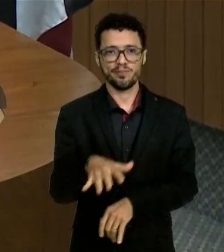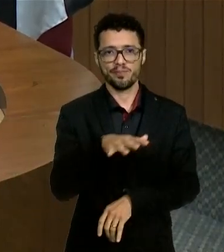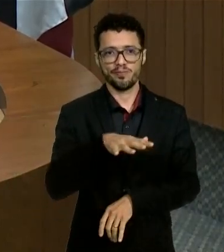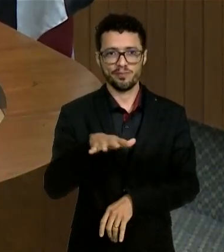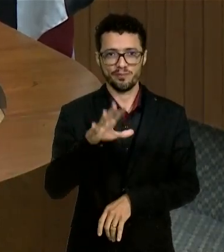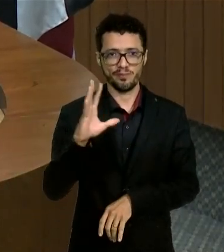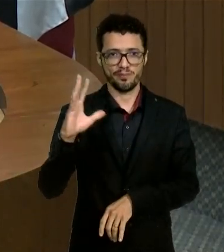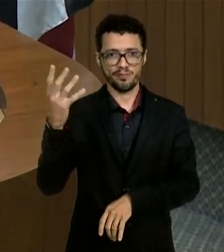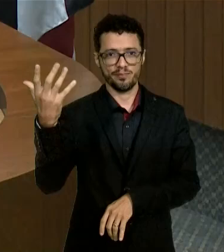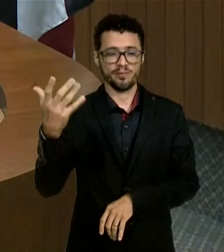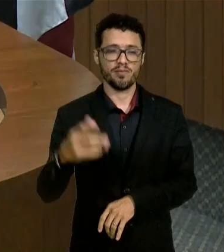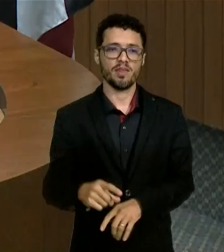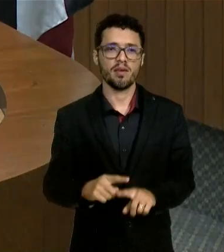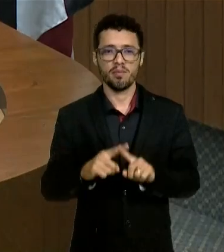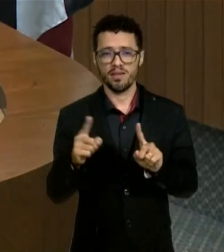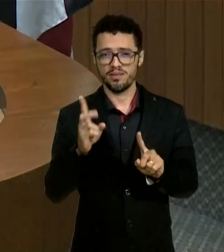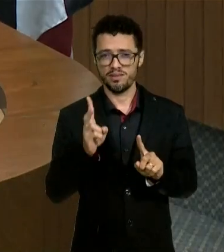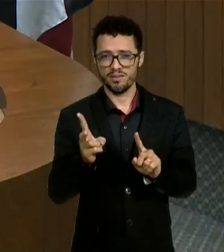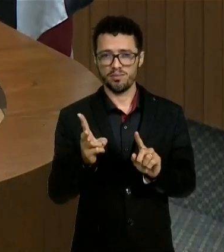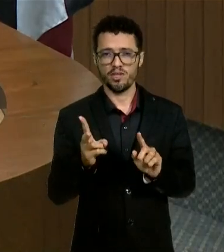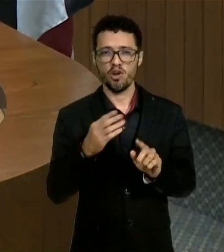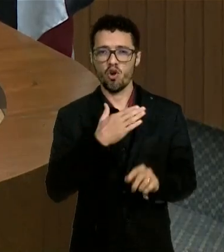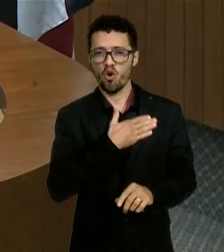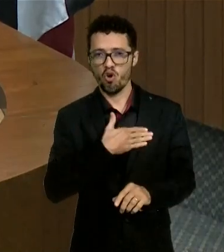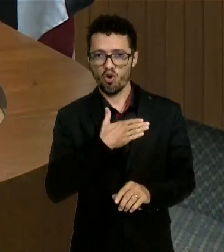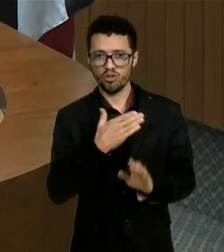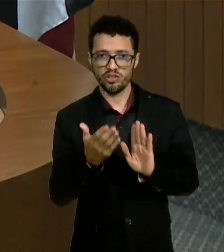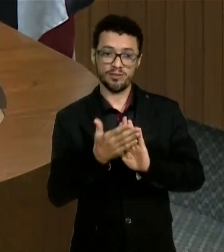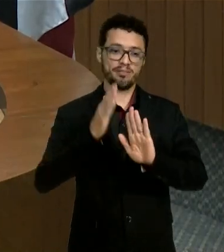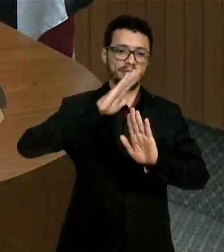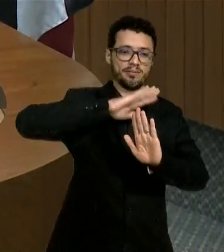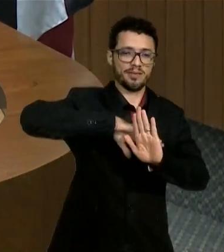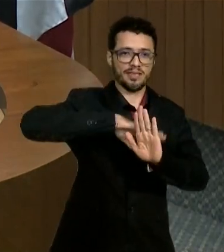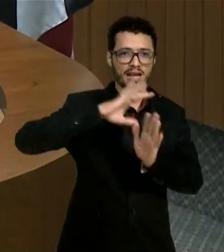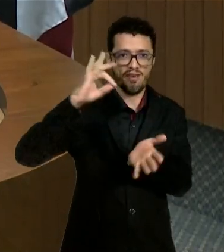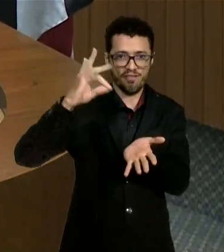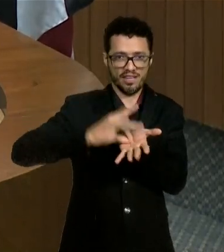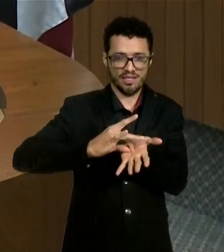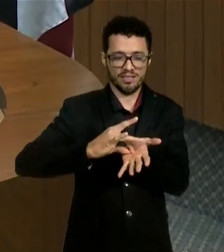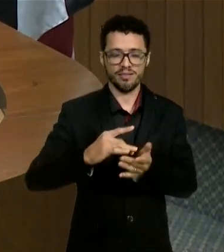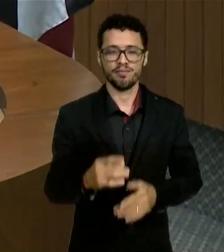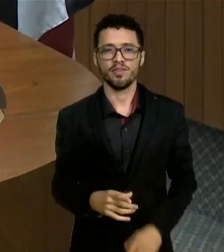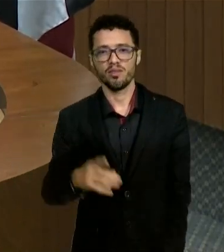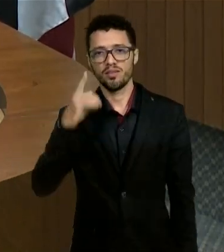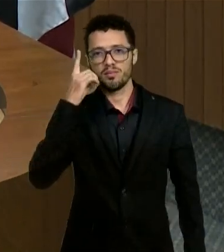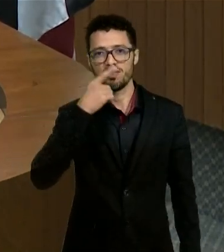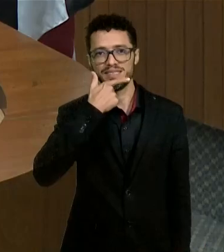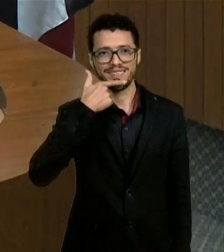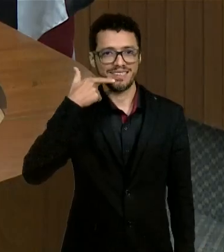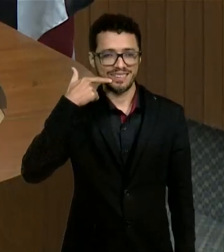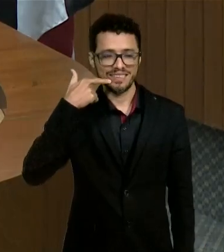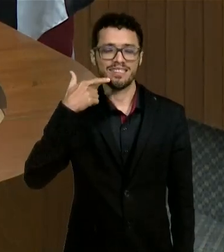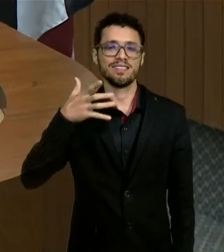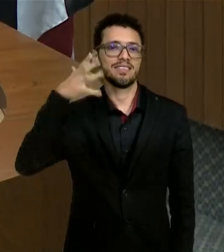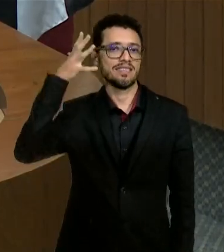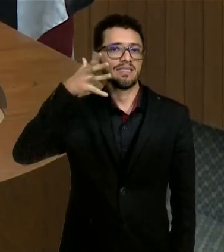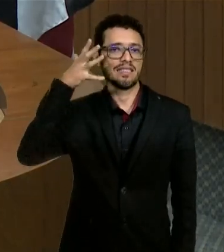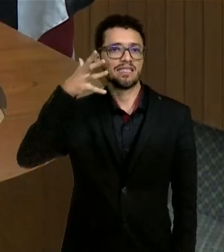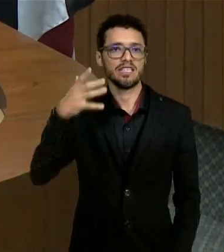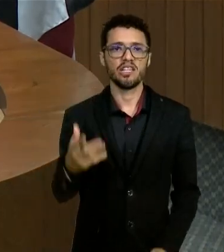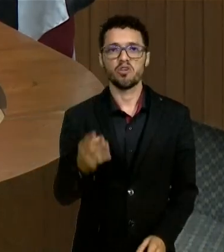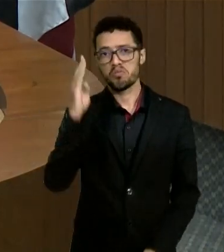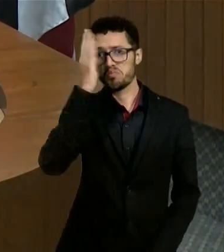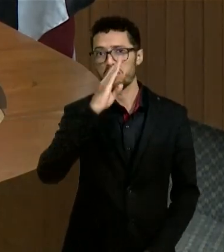gostam de mascarar a realidade. Foi falado aqui pelo deputado Carlos Lula que o Brasil voltou a explodir, que